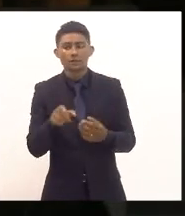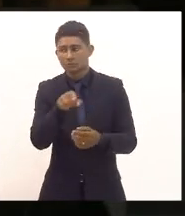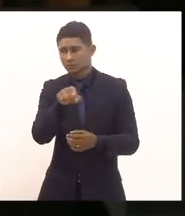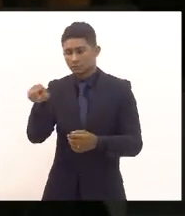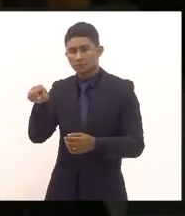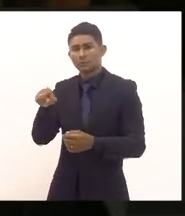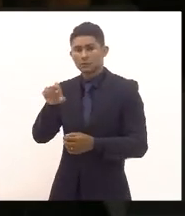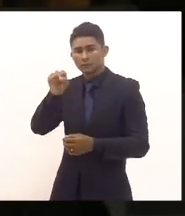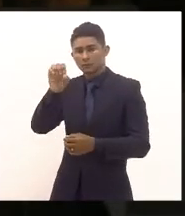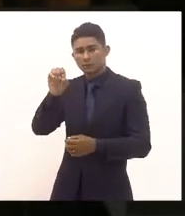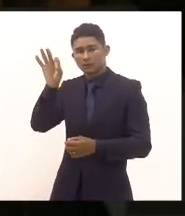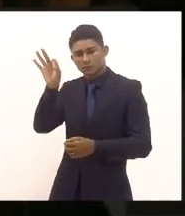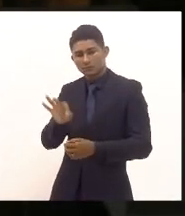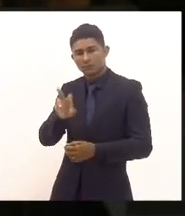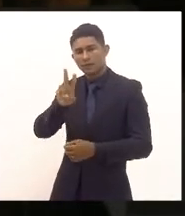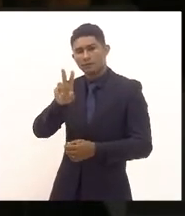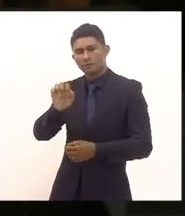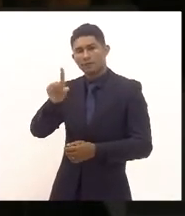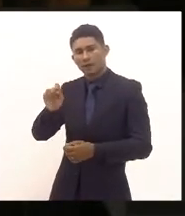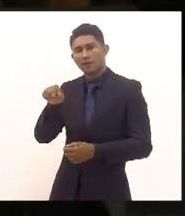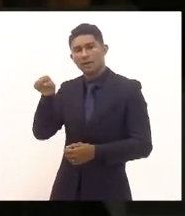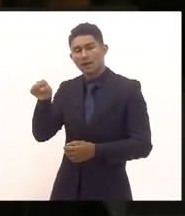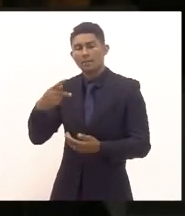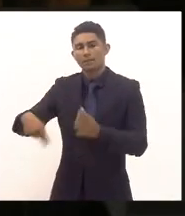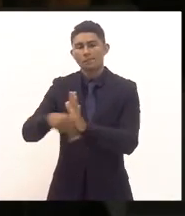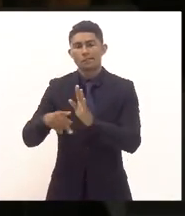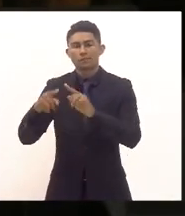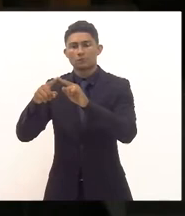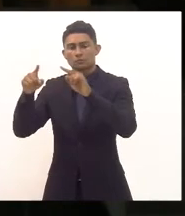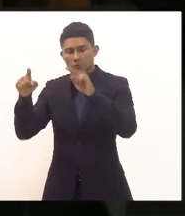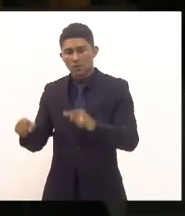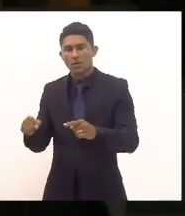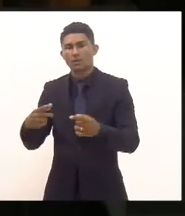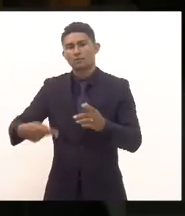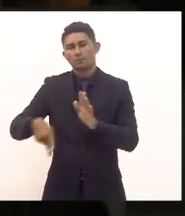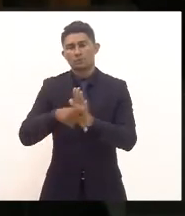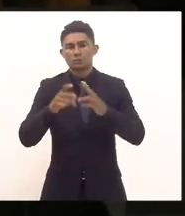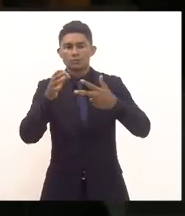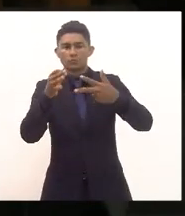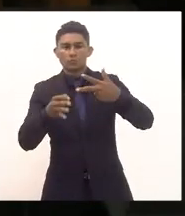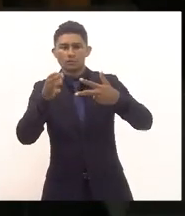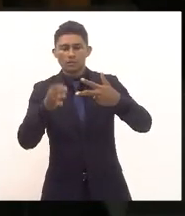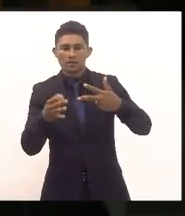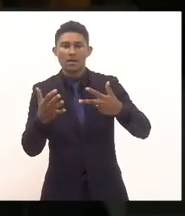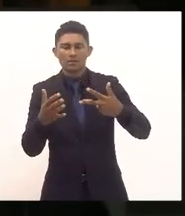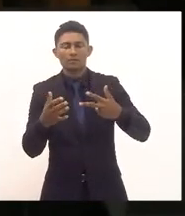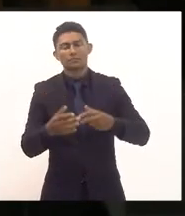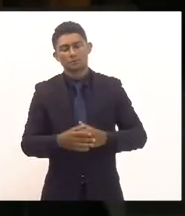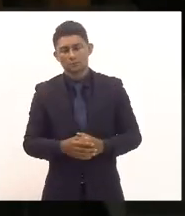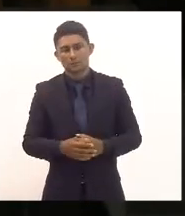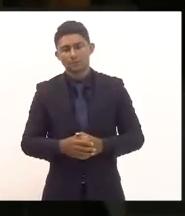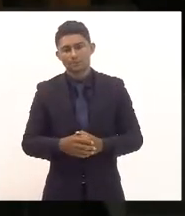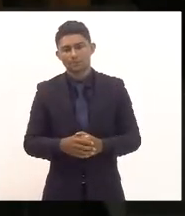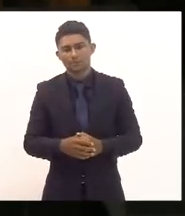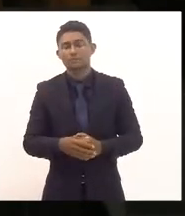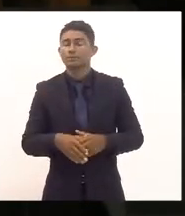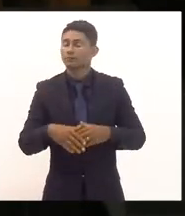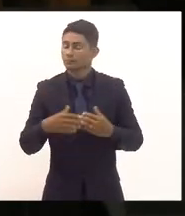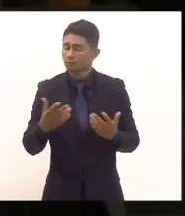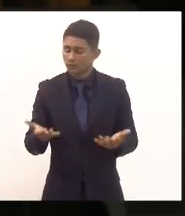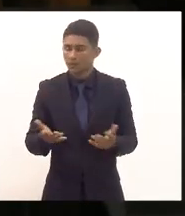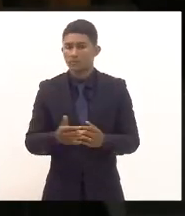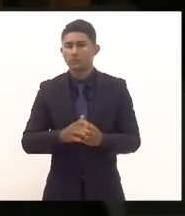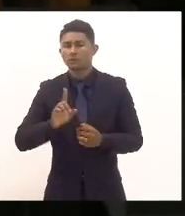de oitenta por cento seja pro funcionários do Poder Judiciário ativos e inativos então